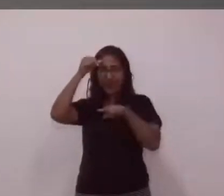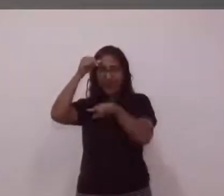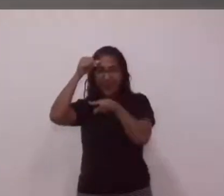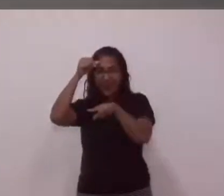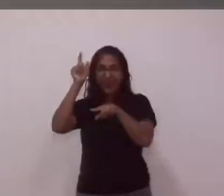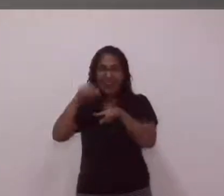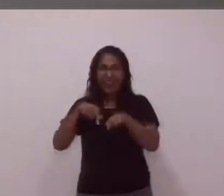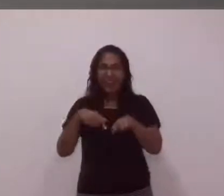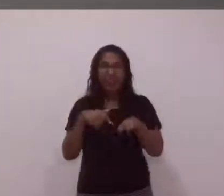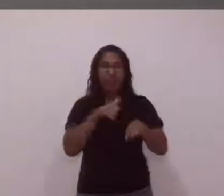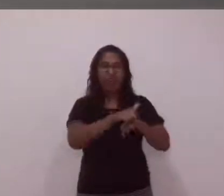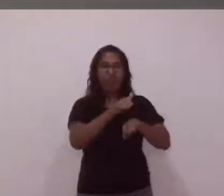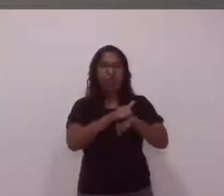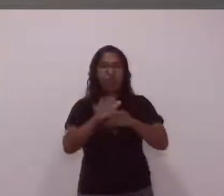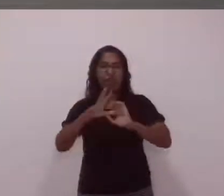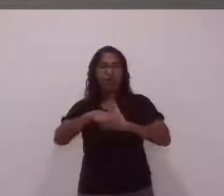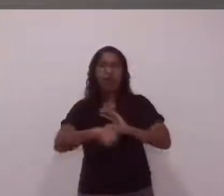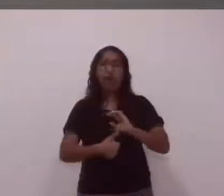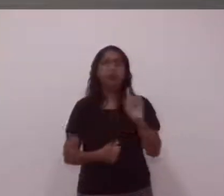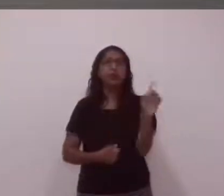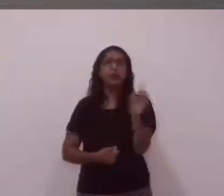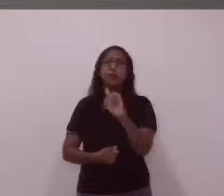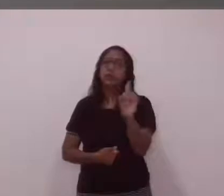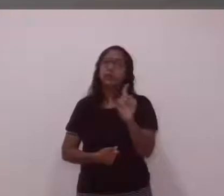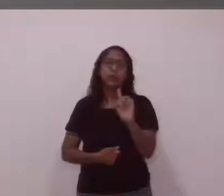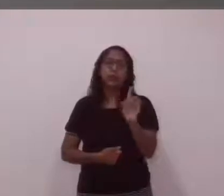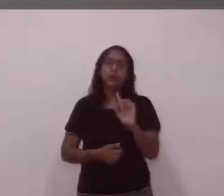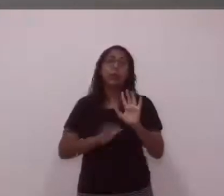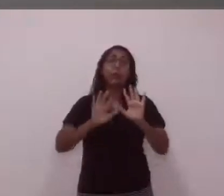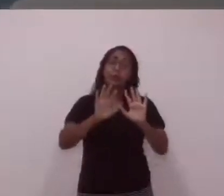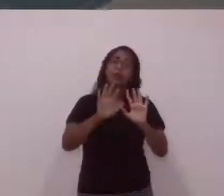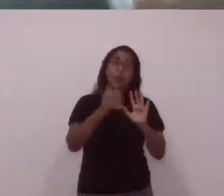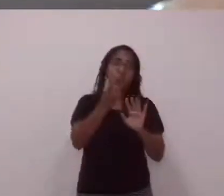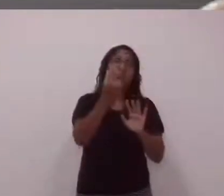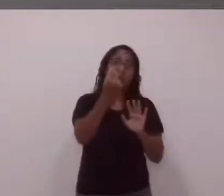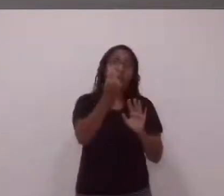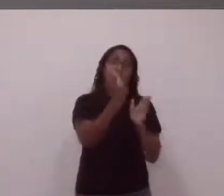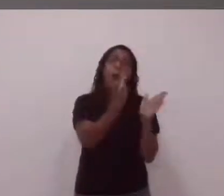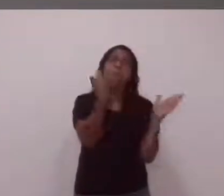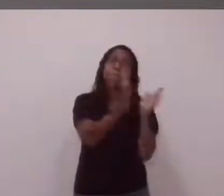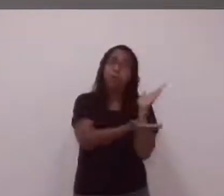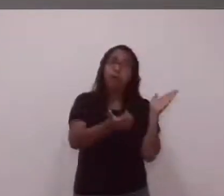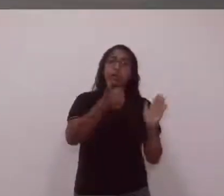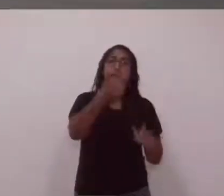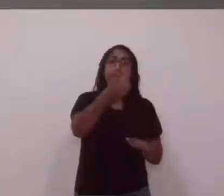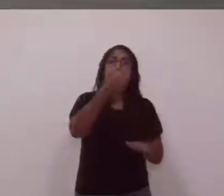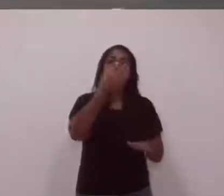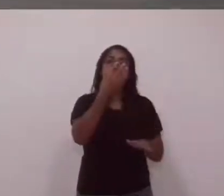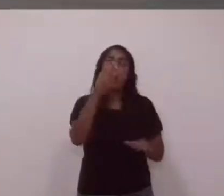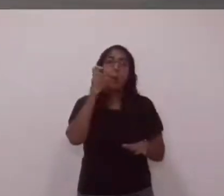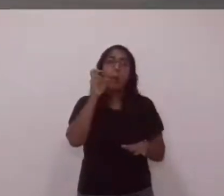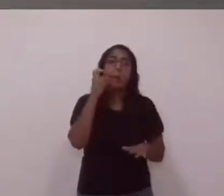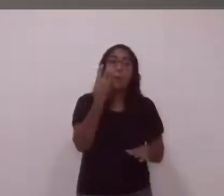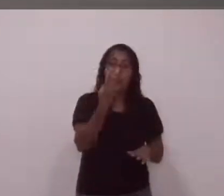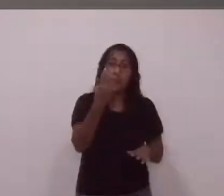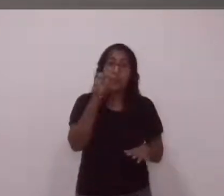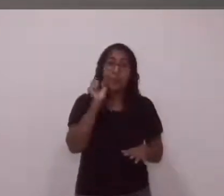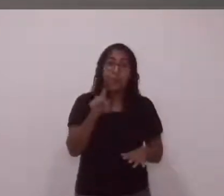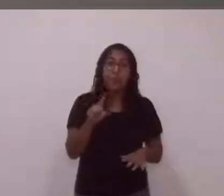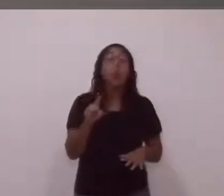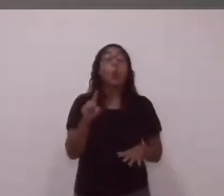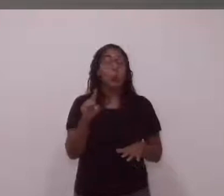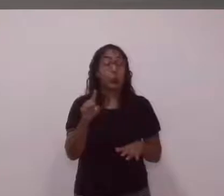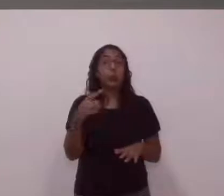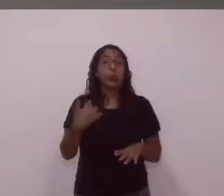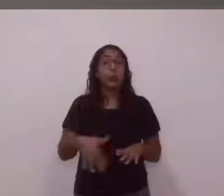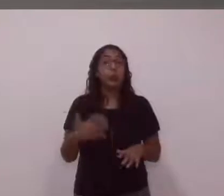é muito dinheiro pelo menos para mim realmente é muito dinheiro para vocês eu acredito também que seja muito dinheiro e para o povo também é muito dinheiro